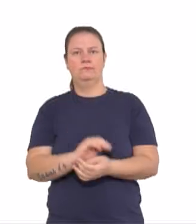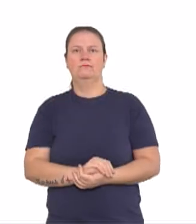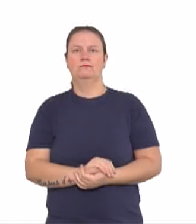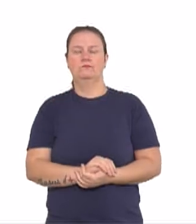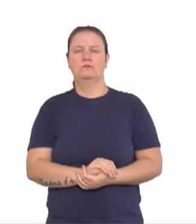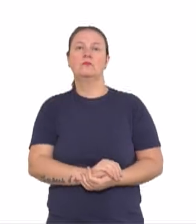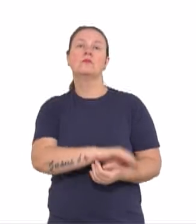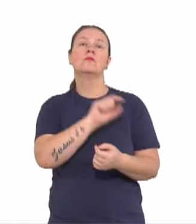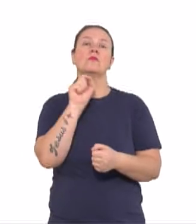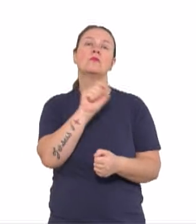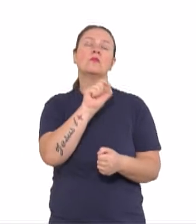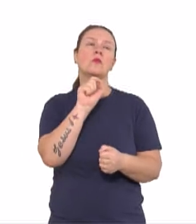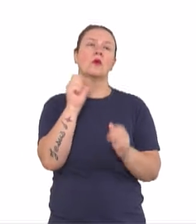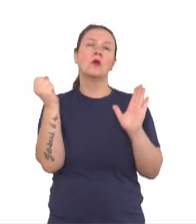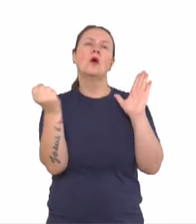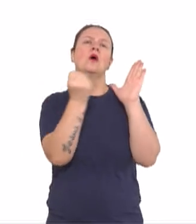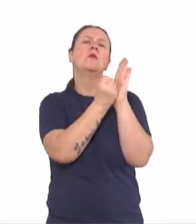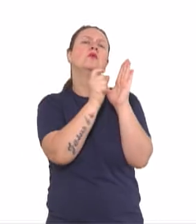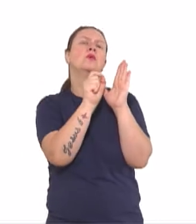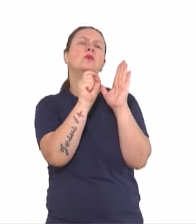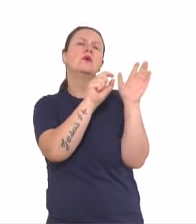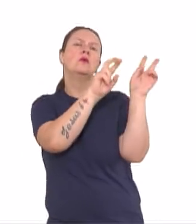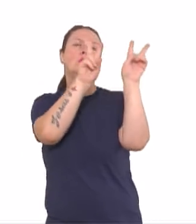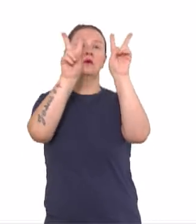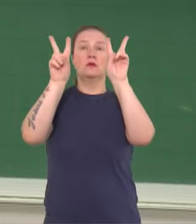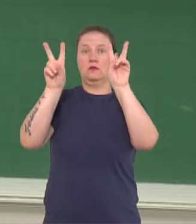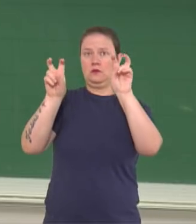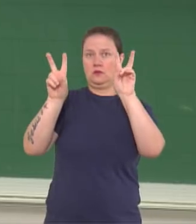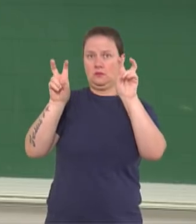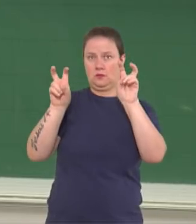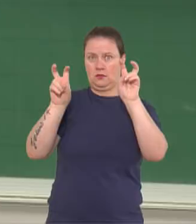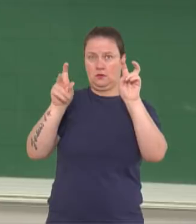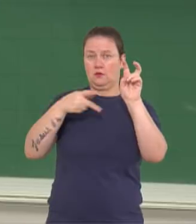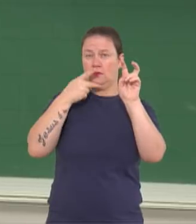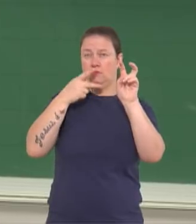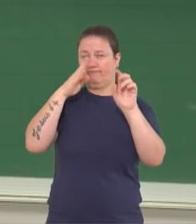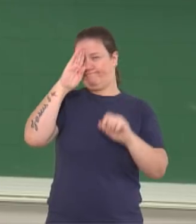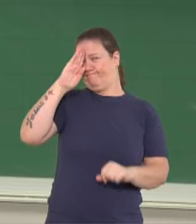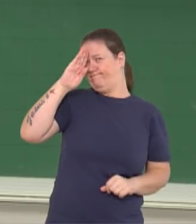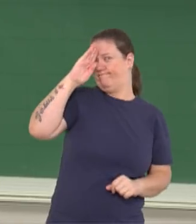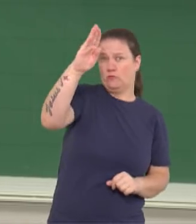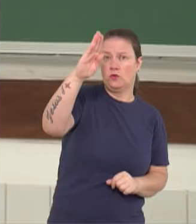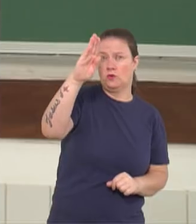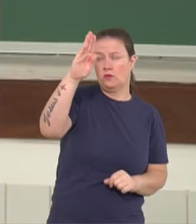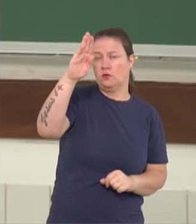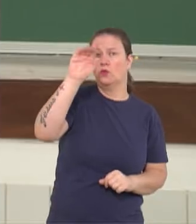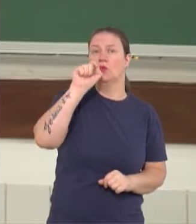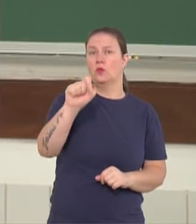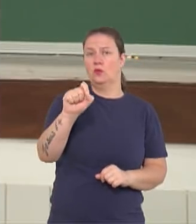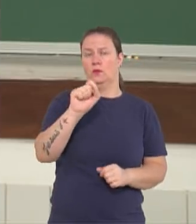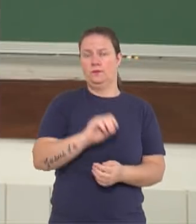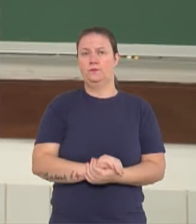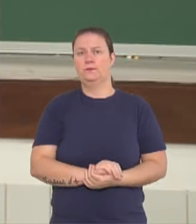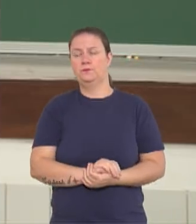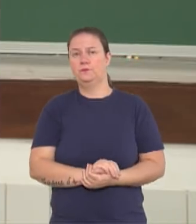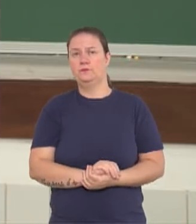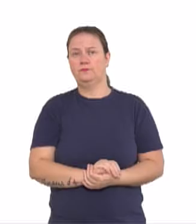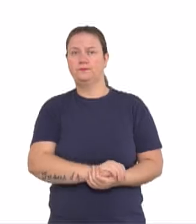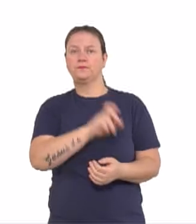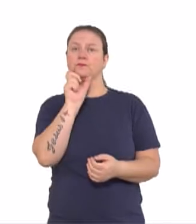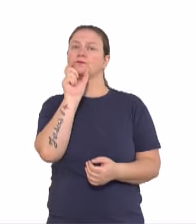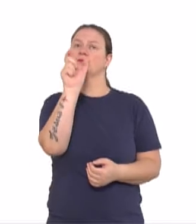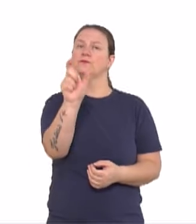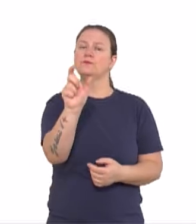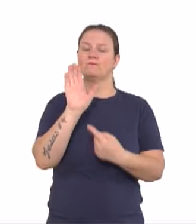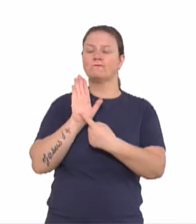gente tem a marca das aspas, indicando a citação da fala direta, né, de alguém, e essa palavra em destaque,